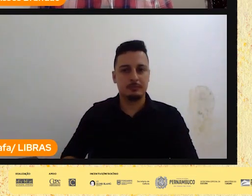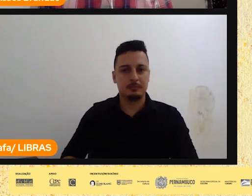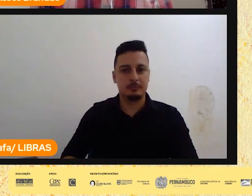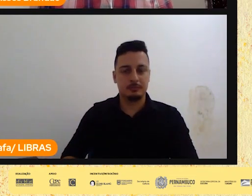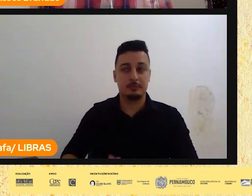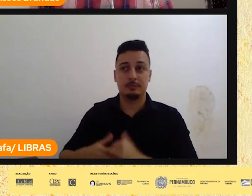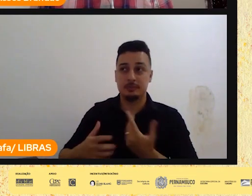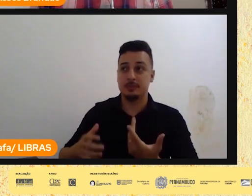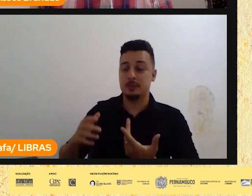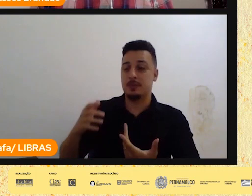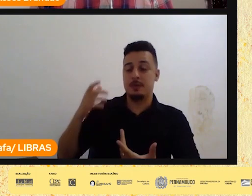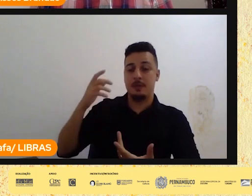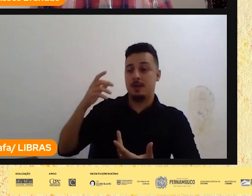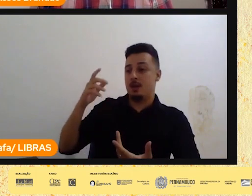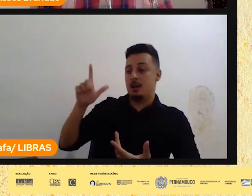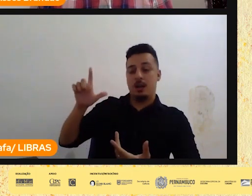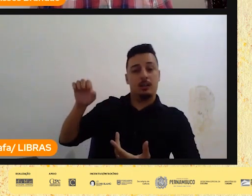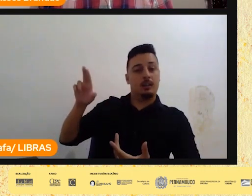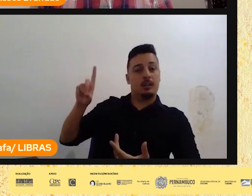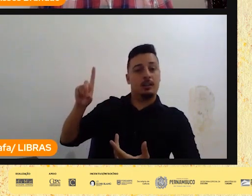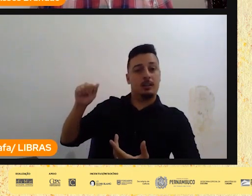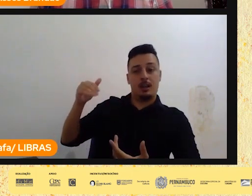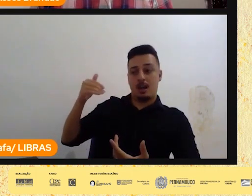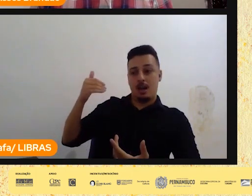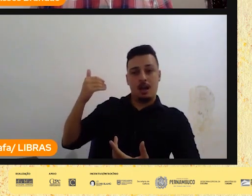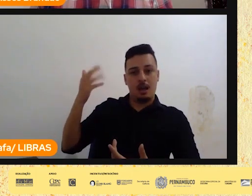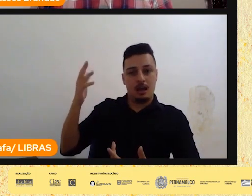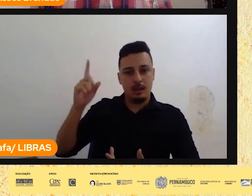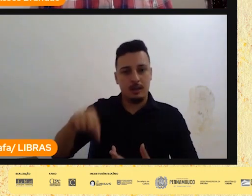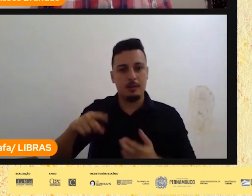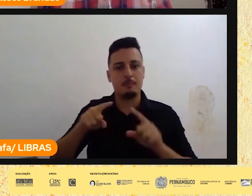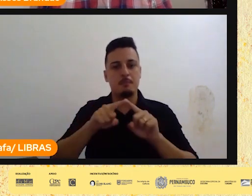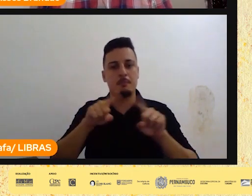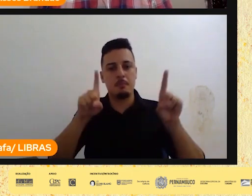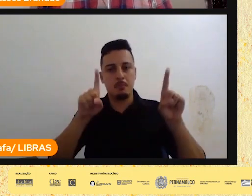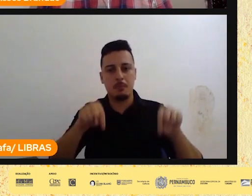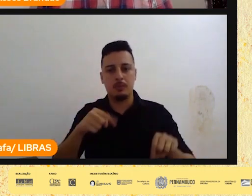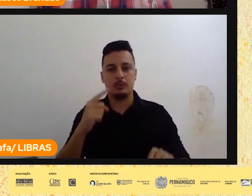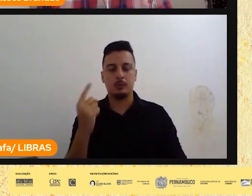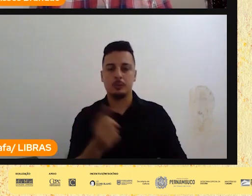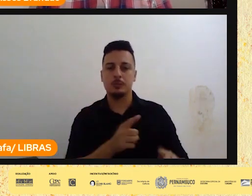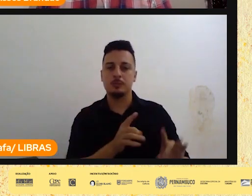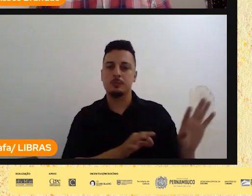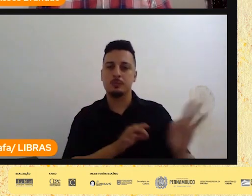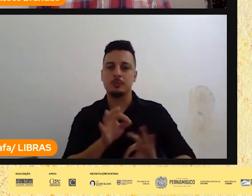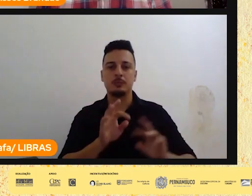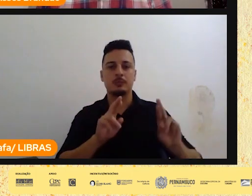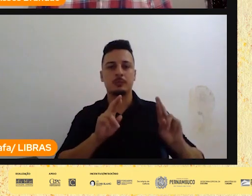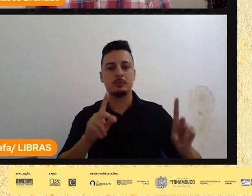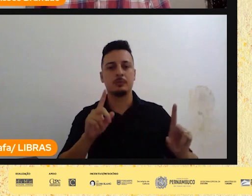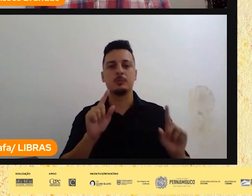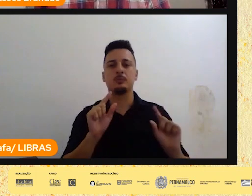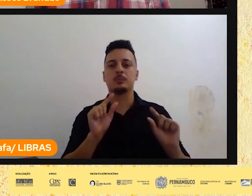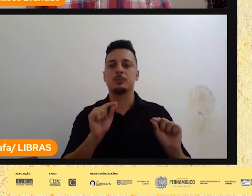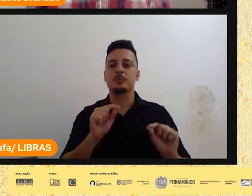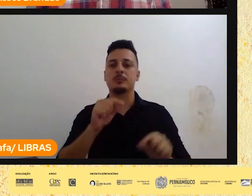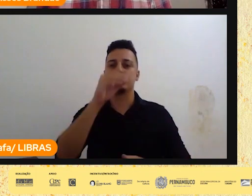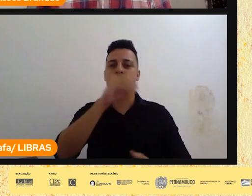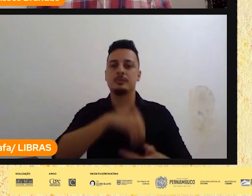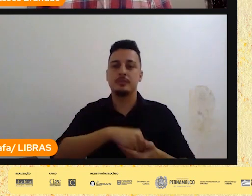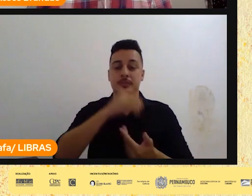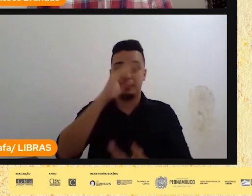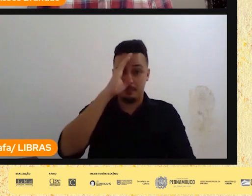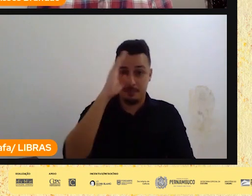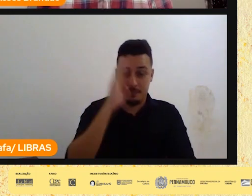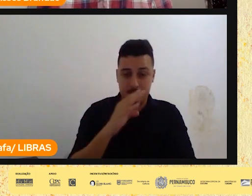Além da Lenda é um projeto, na verdade, que a gente traz um olhar diferente para as lendas do folclore brasileiro. Então, ela